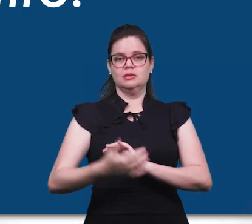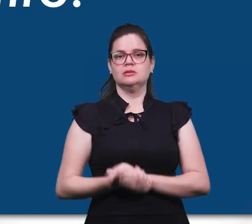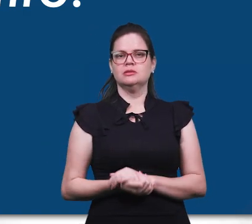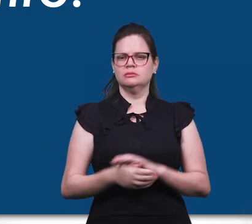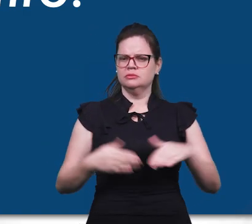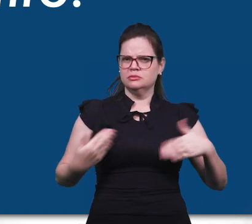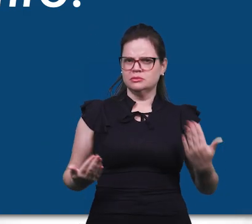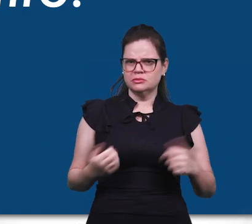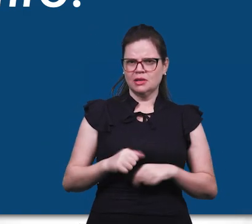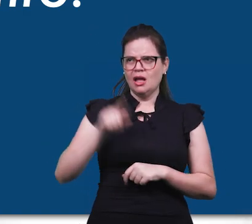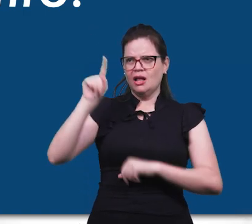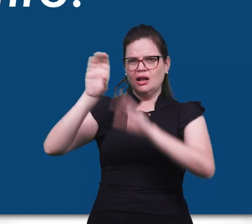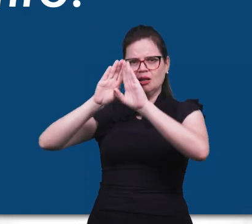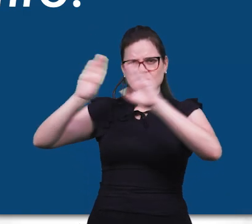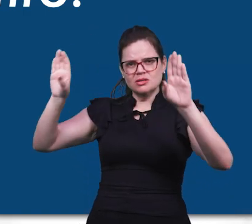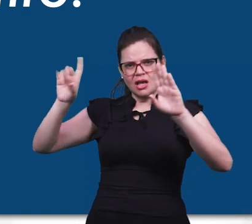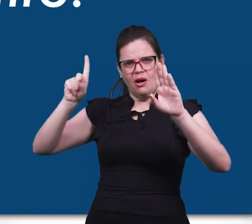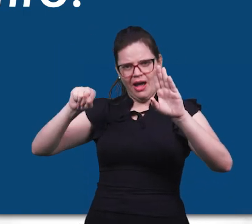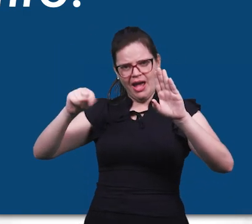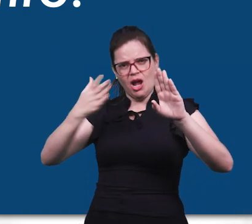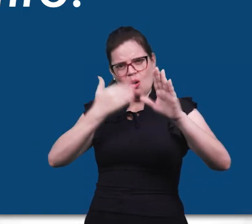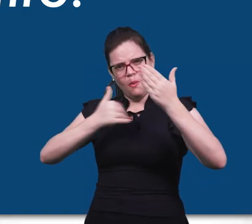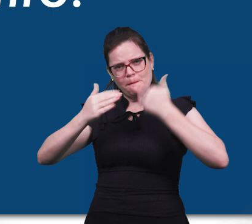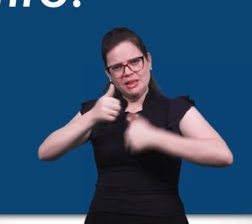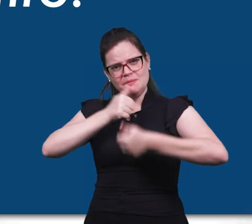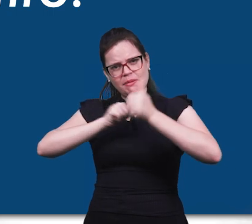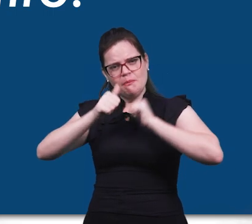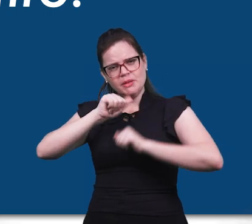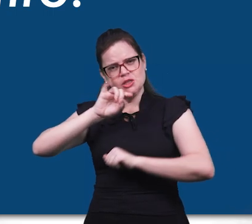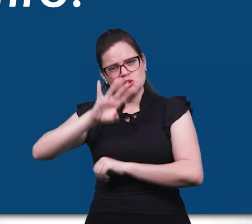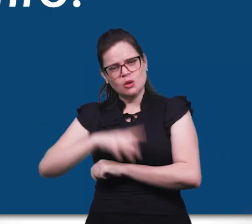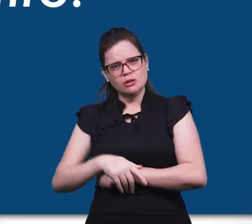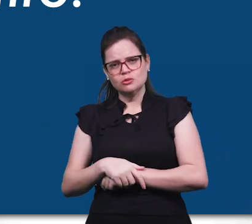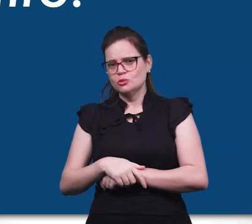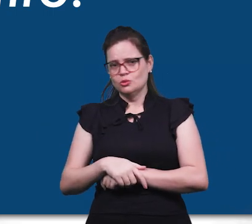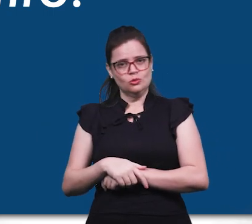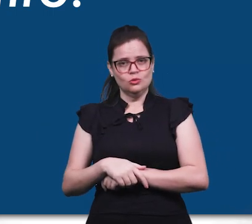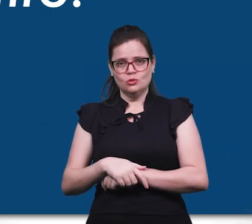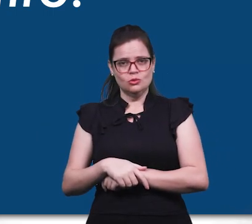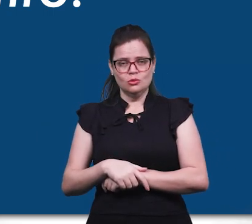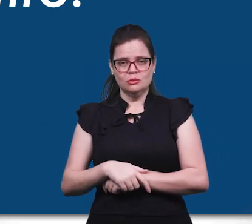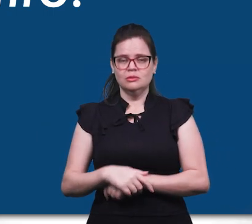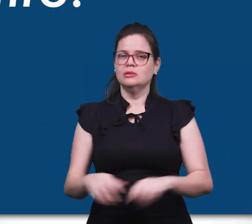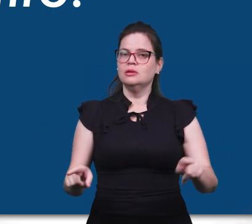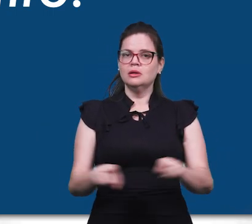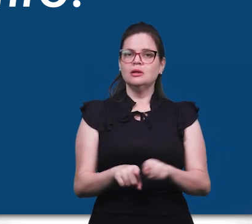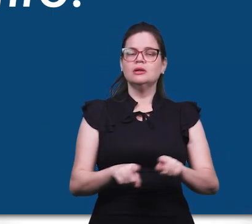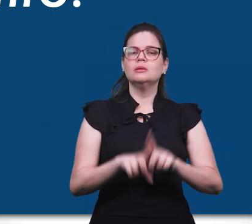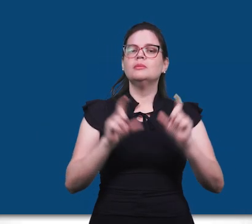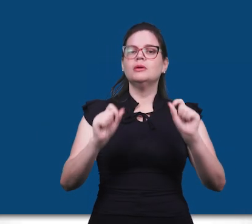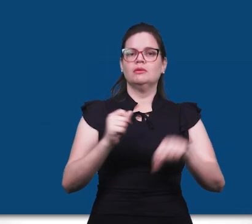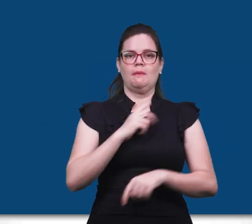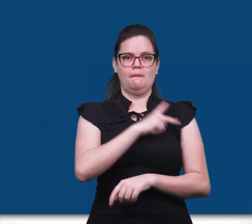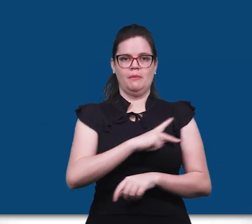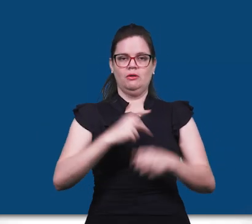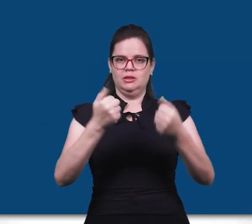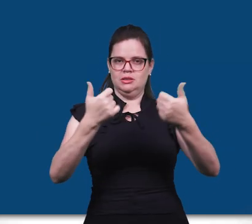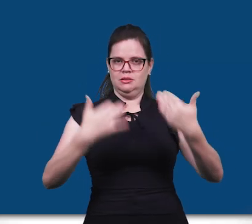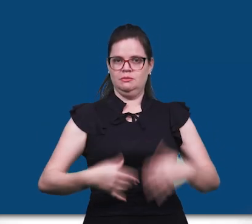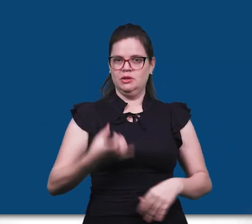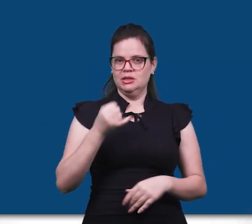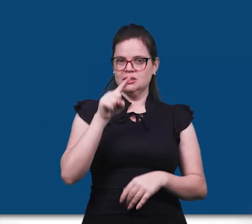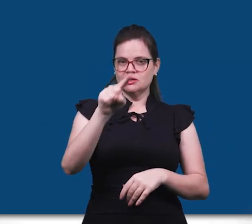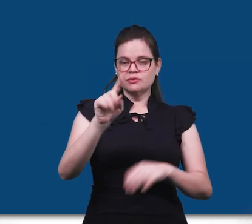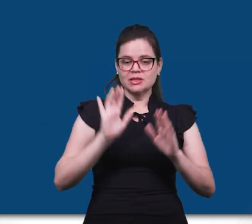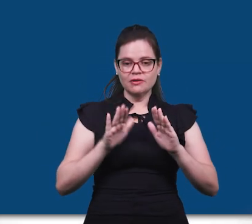o reino de Deus não é comida e bebida, não é comida e bebida. E 1 Coríntios 15:19, Paulo diz assim, se esperamos